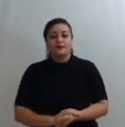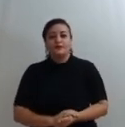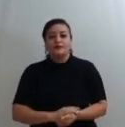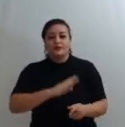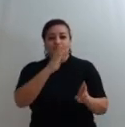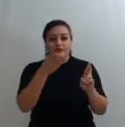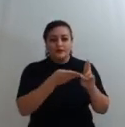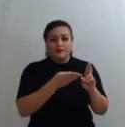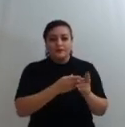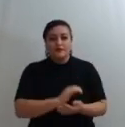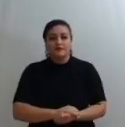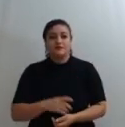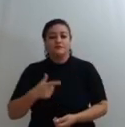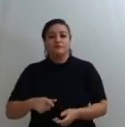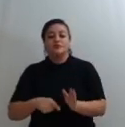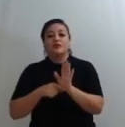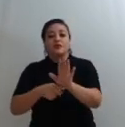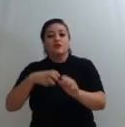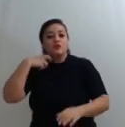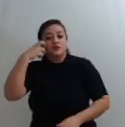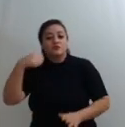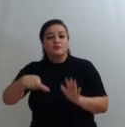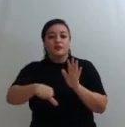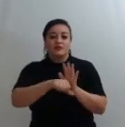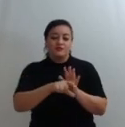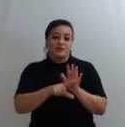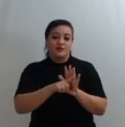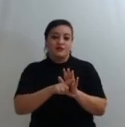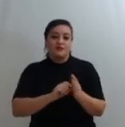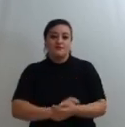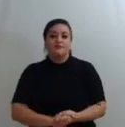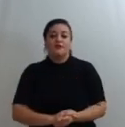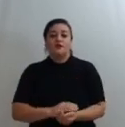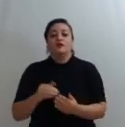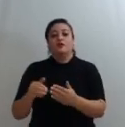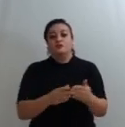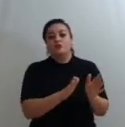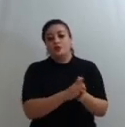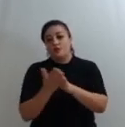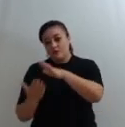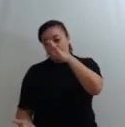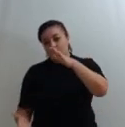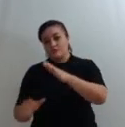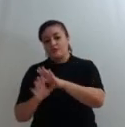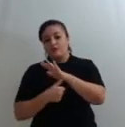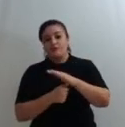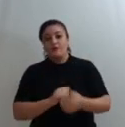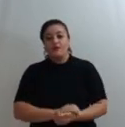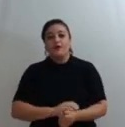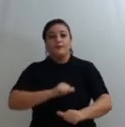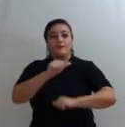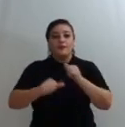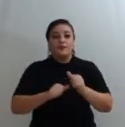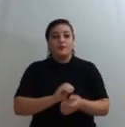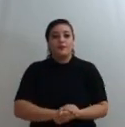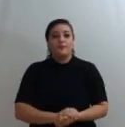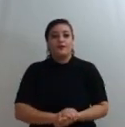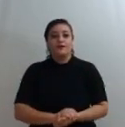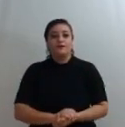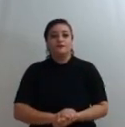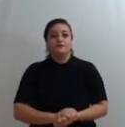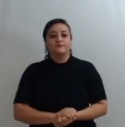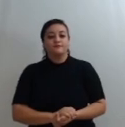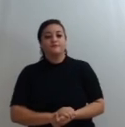não revela nenhum constrangimento legal. Segundo os autos, a fuga dele no curso da execução da pena privativa de liberdade, ocorrida em abril de